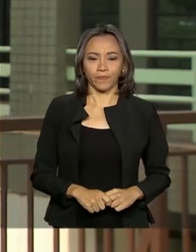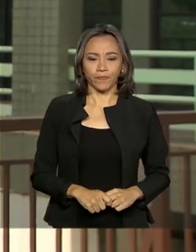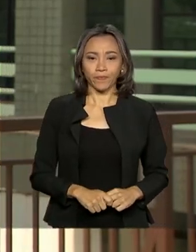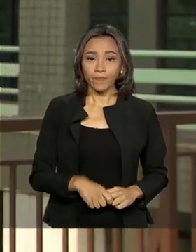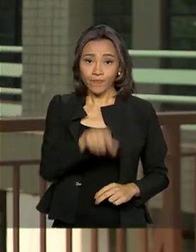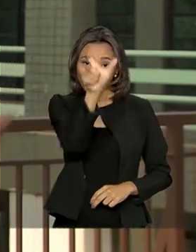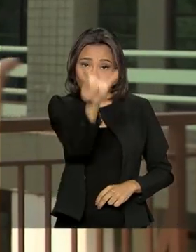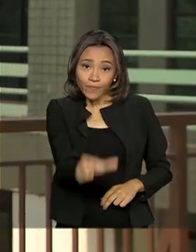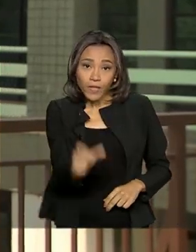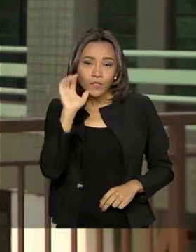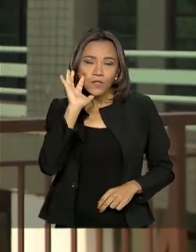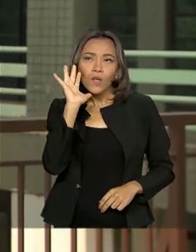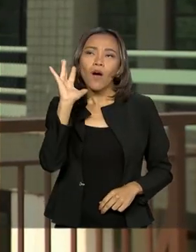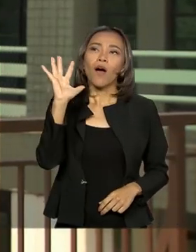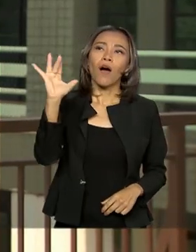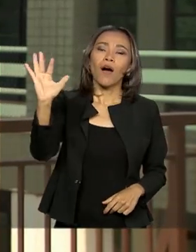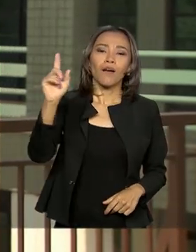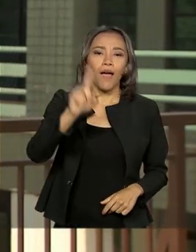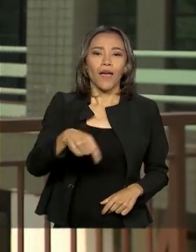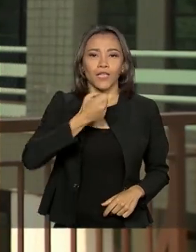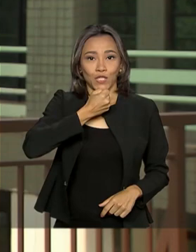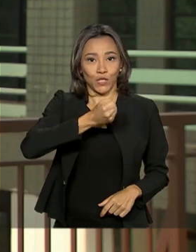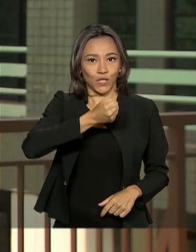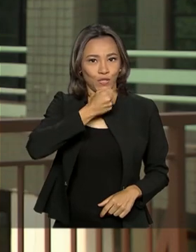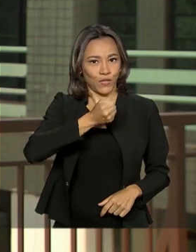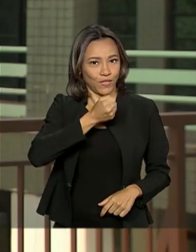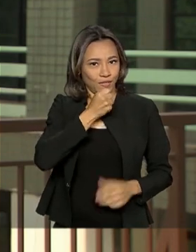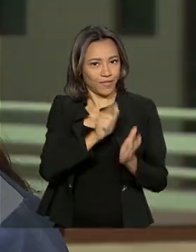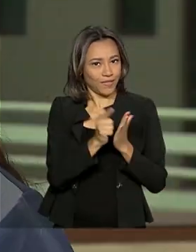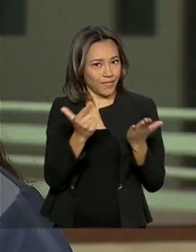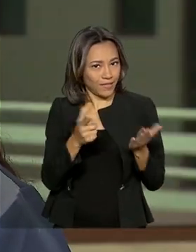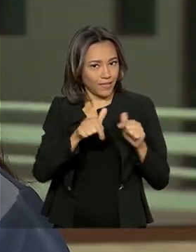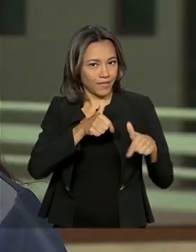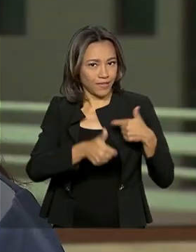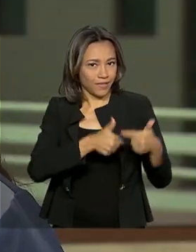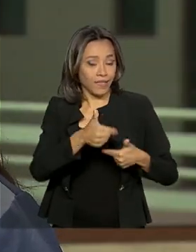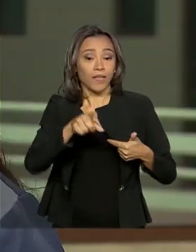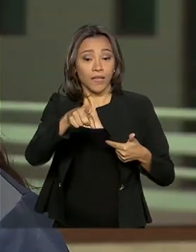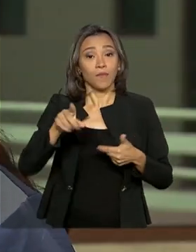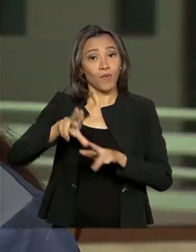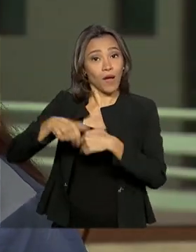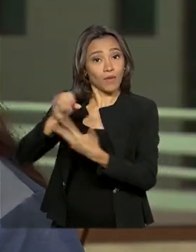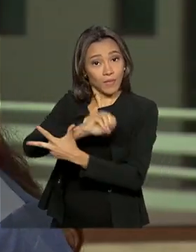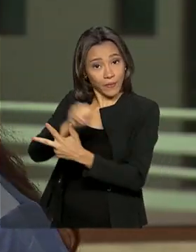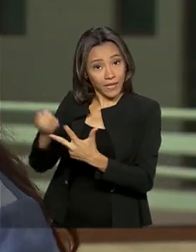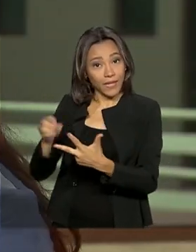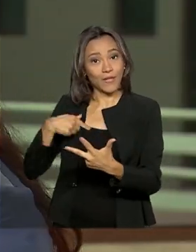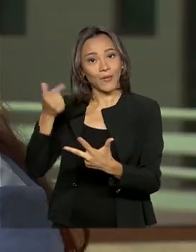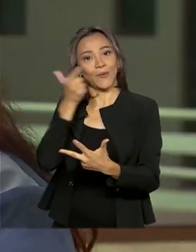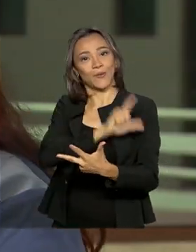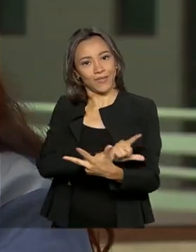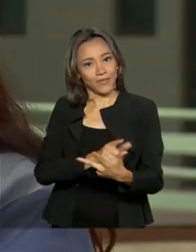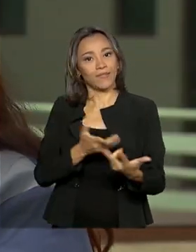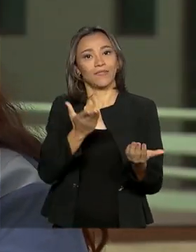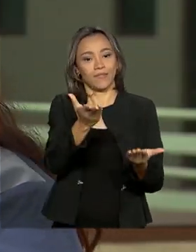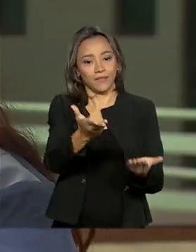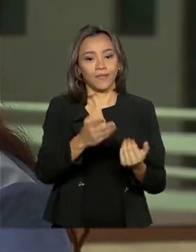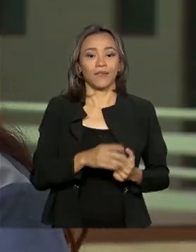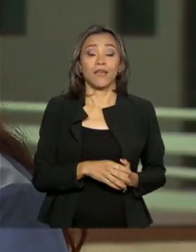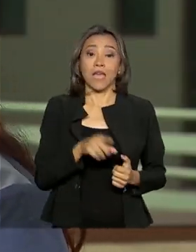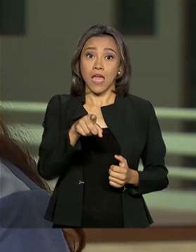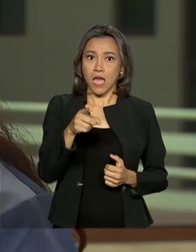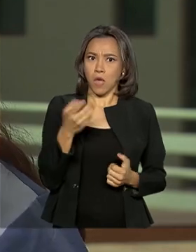O sonho de Ellen era ser jornalista e, por meio do Enem, ela transformou esse sonho em realidade. A alta